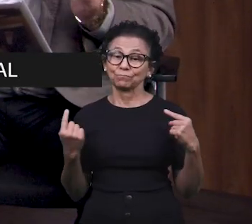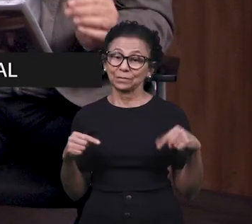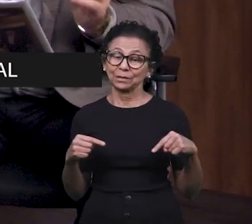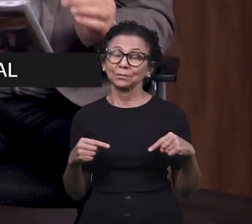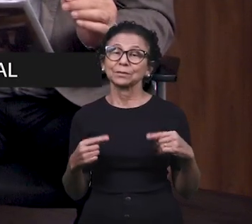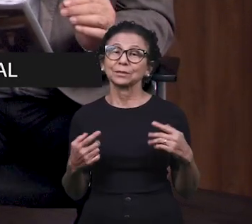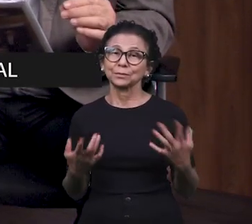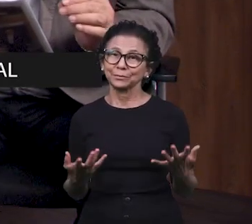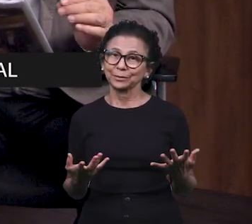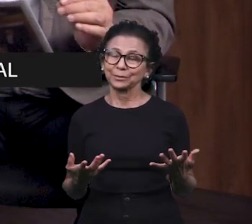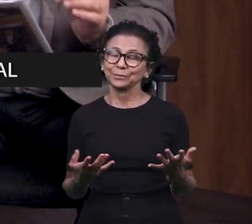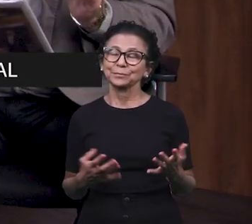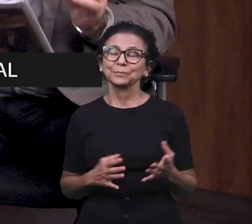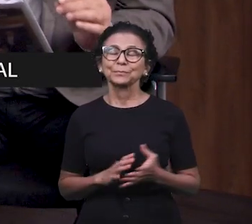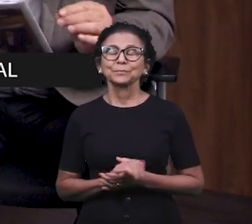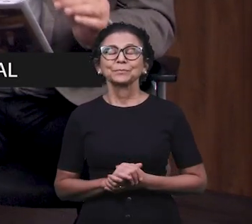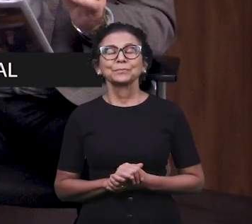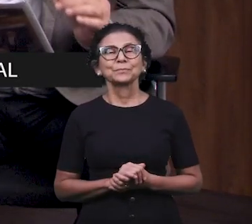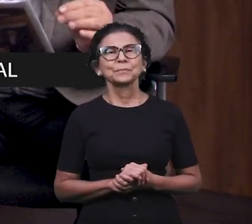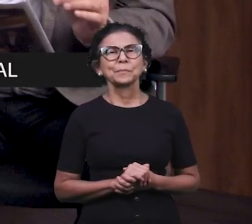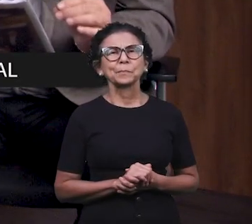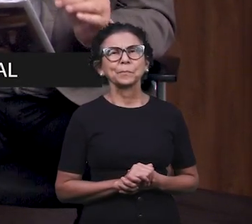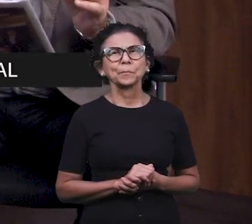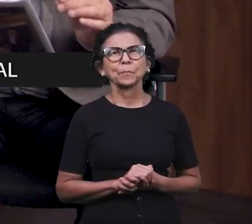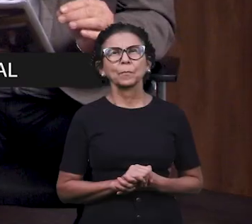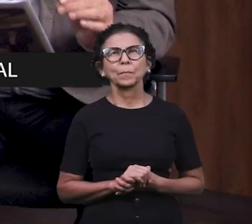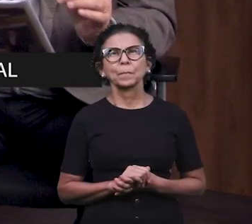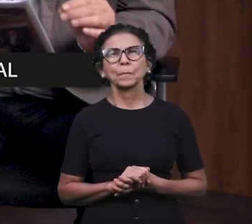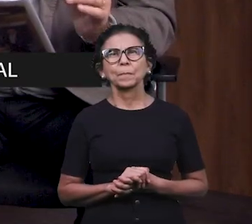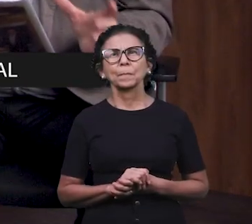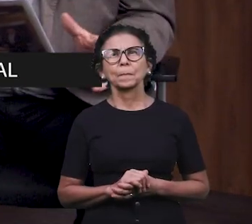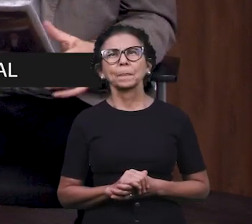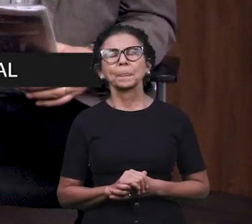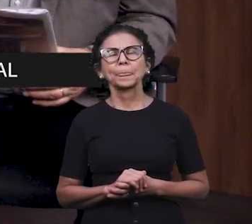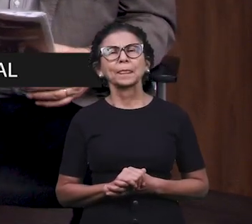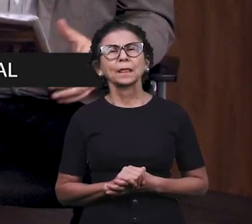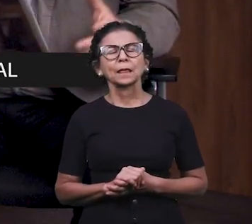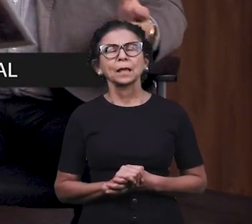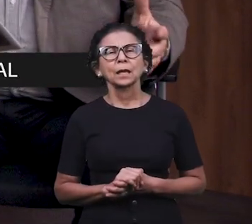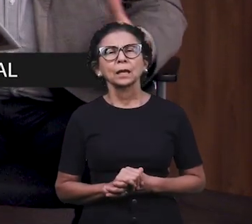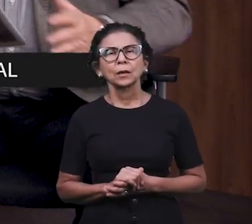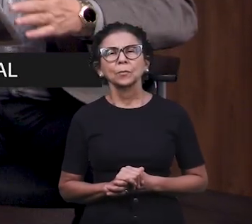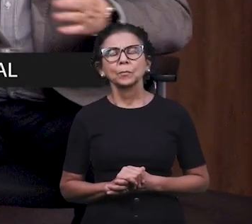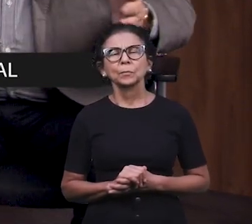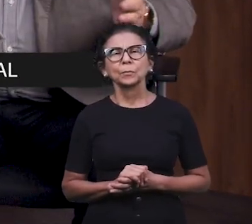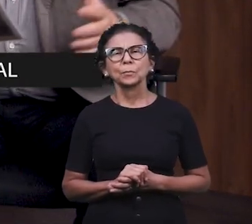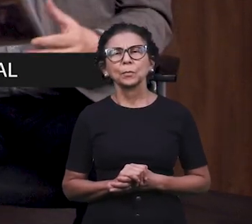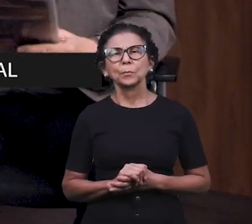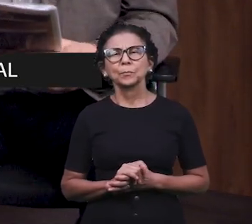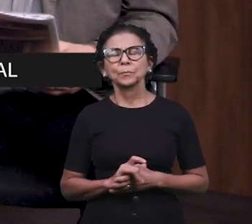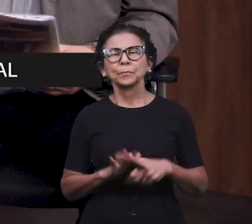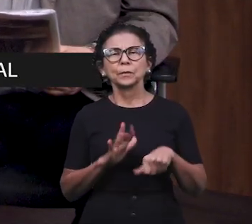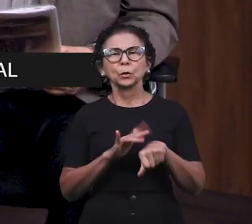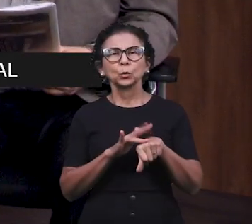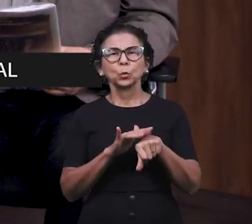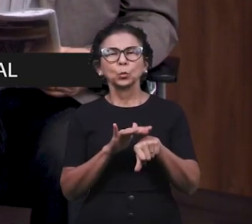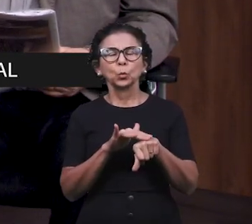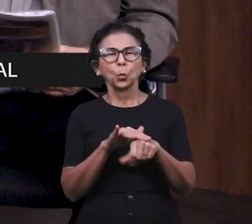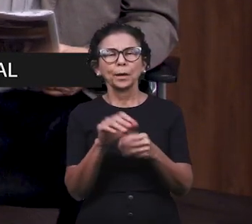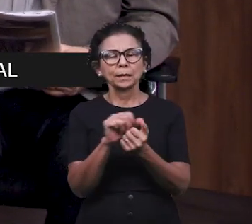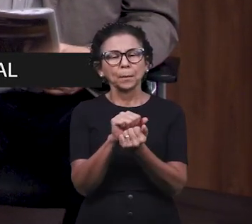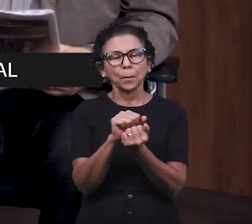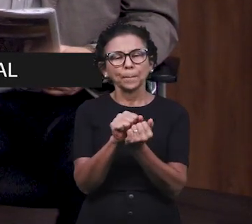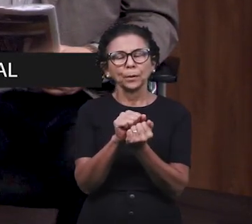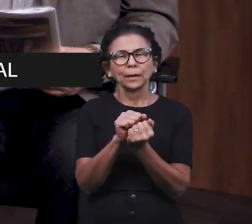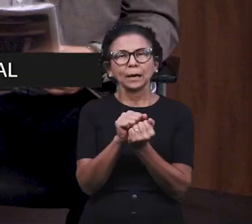a pergunta é essa: o desafio da ciência para impedir doenças bucais. O que o senhor poderia já dar esse início aí para a